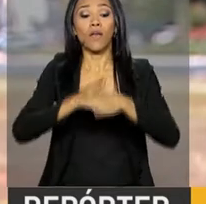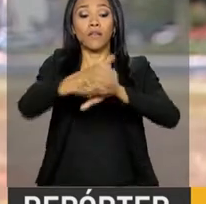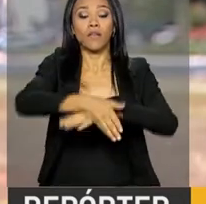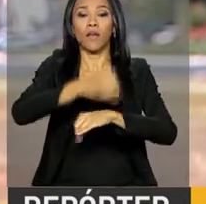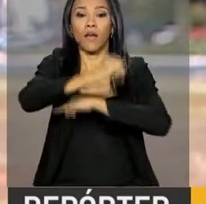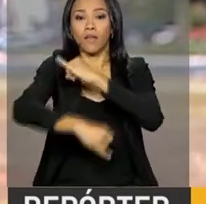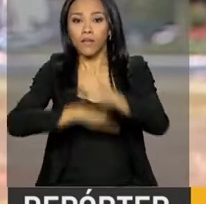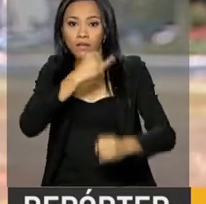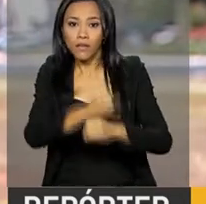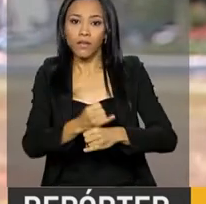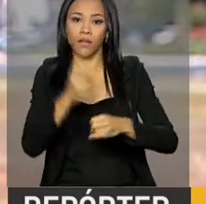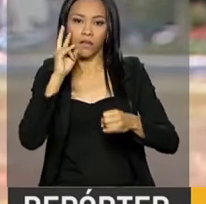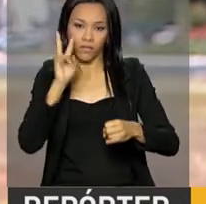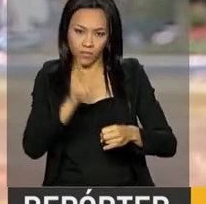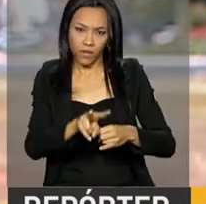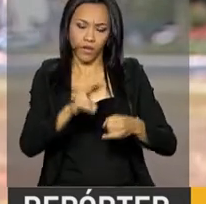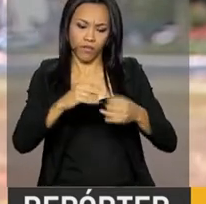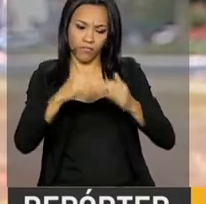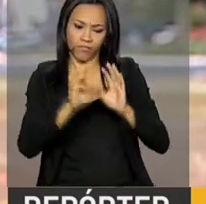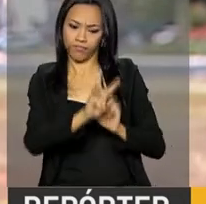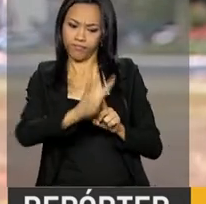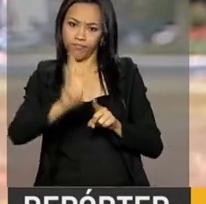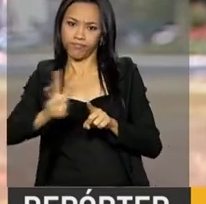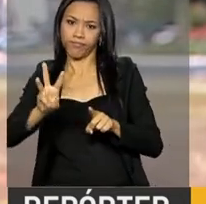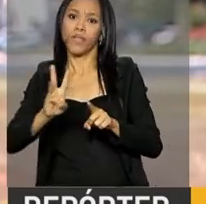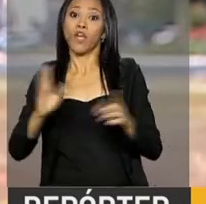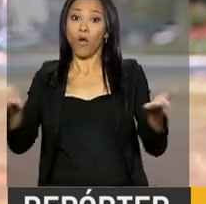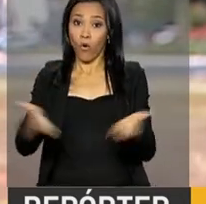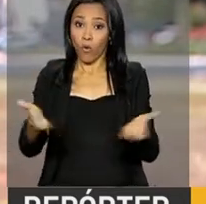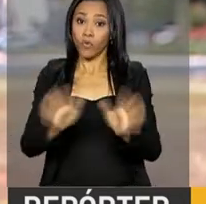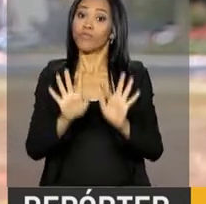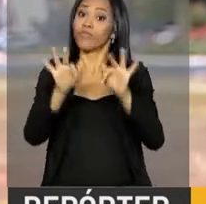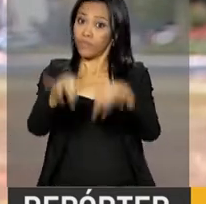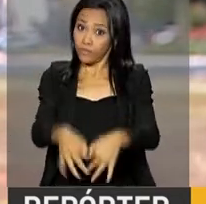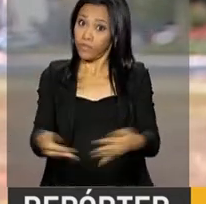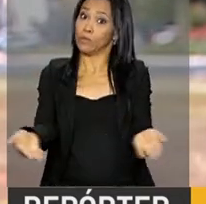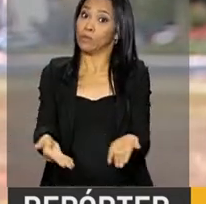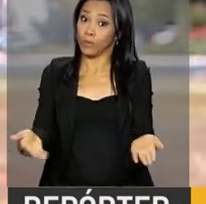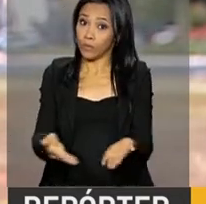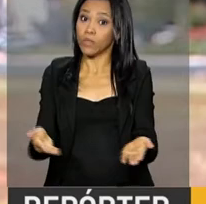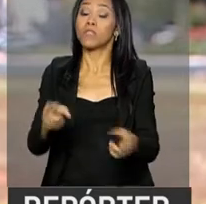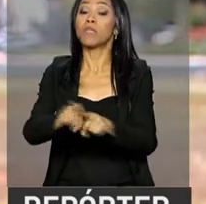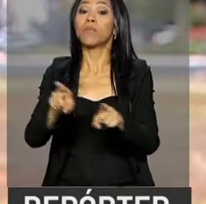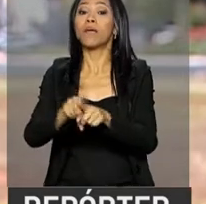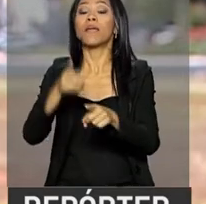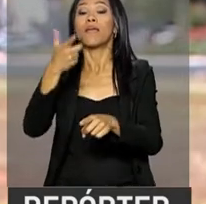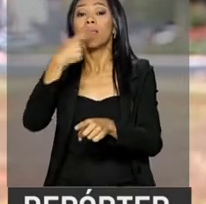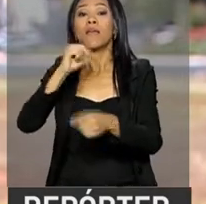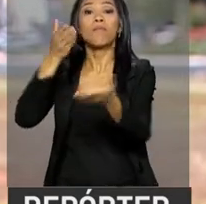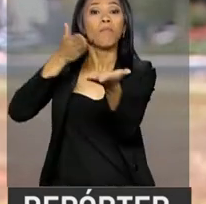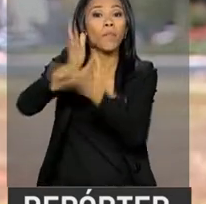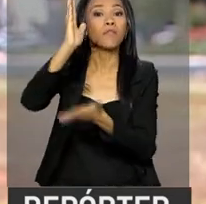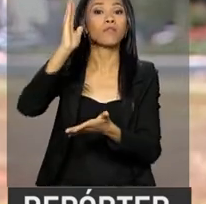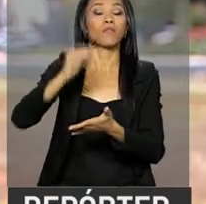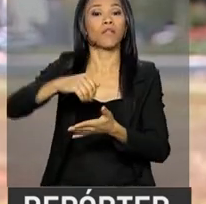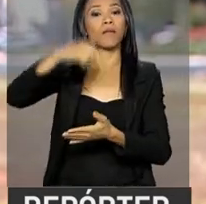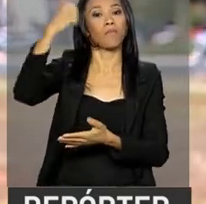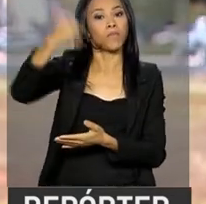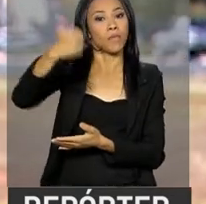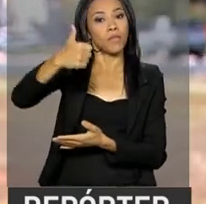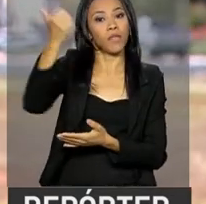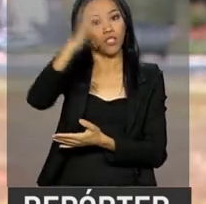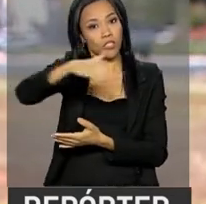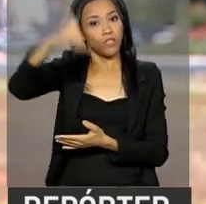do sisu na internet e termina hoje também o prazo para os aprovados na primeira chamada do programa